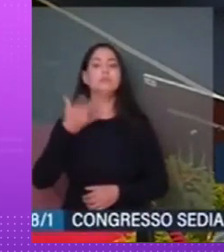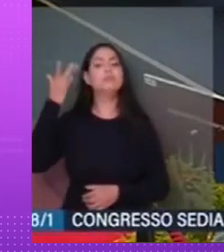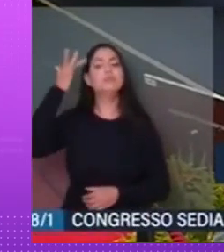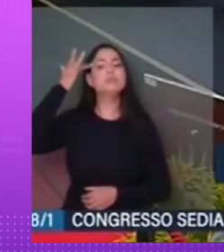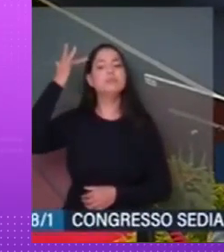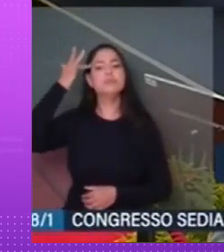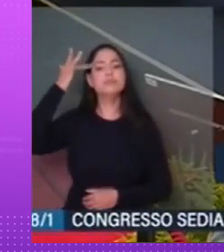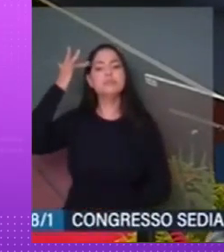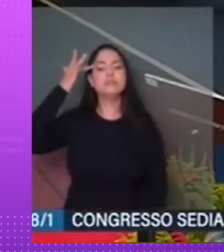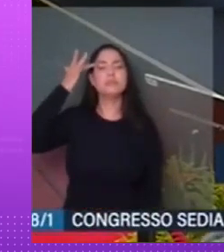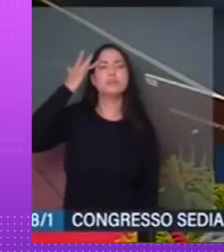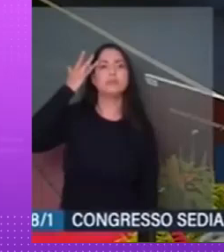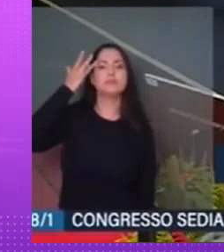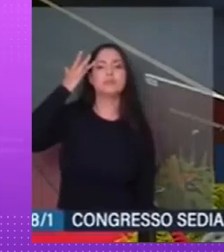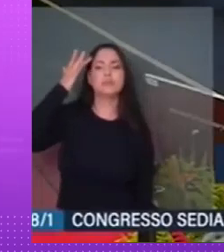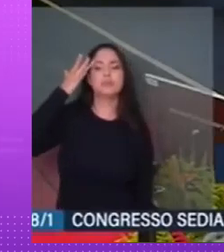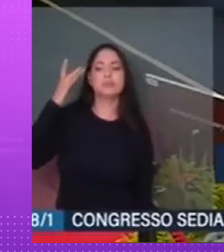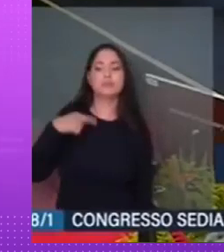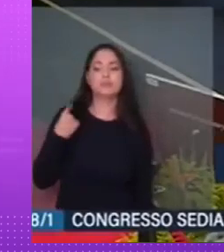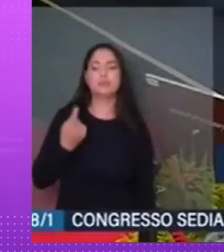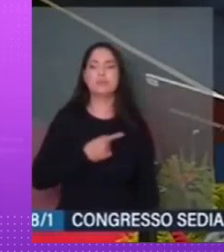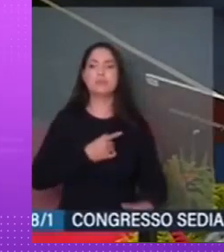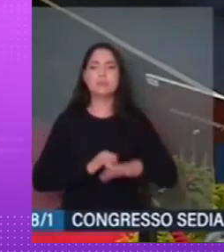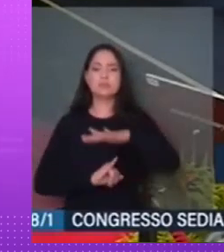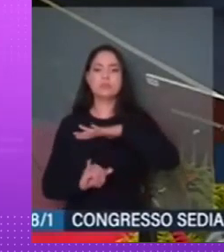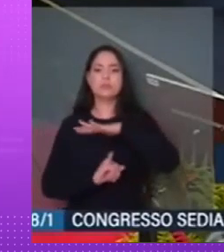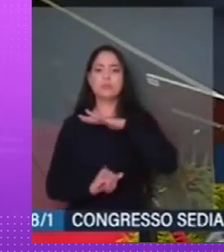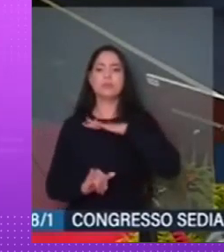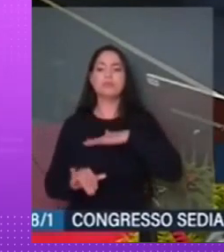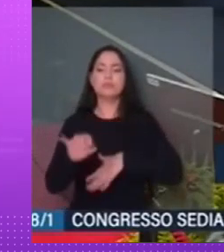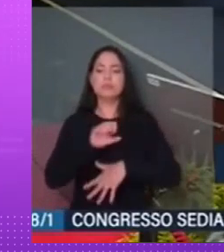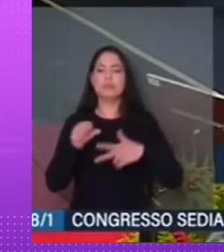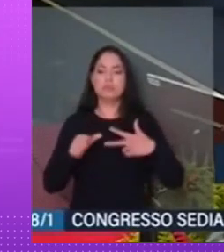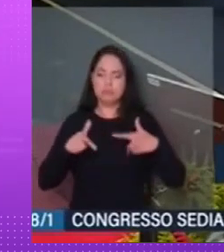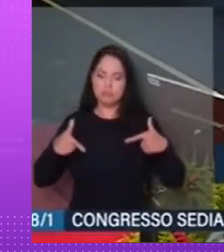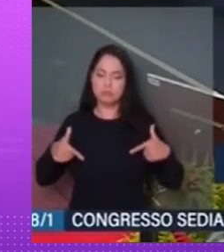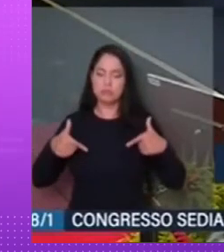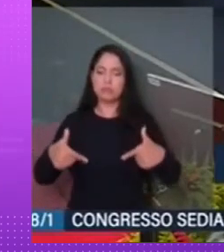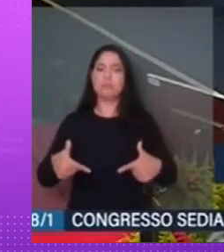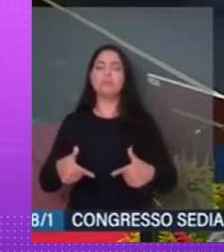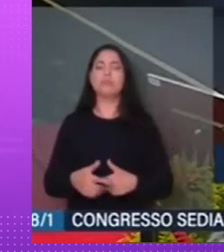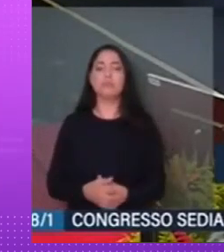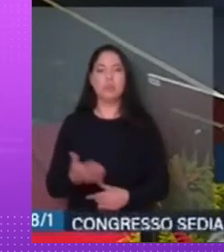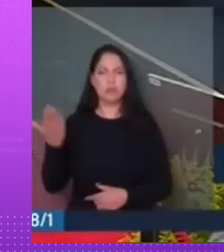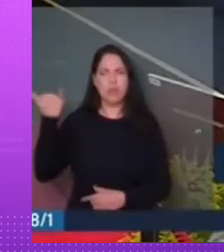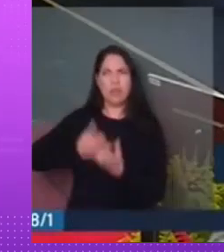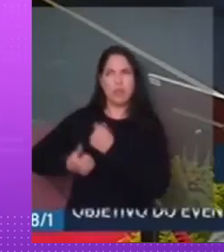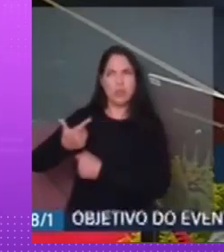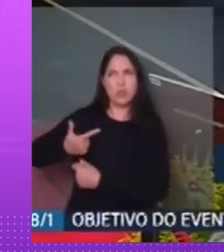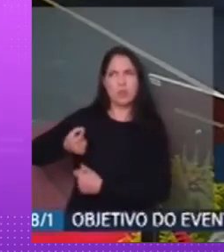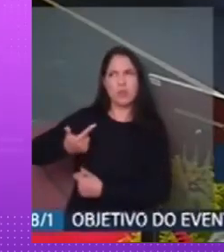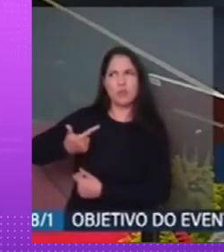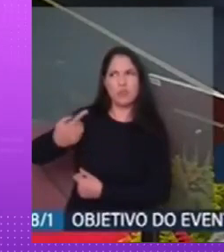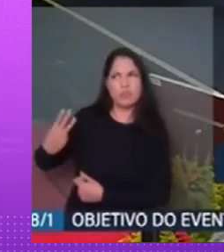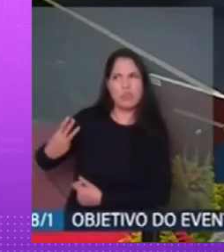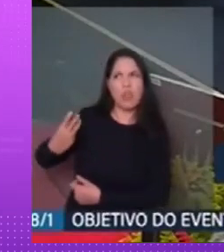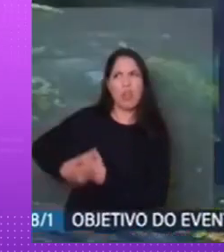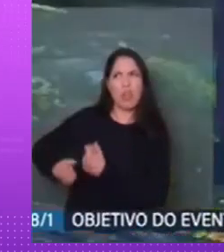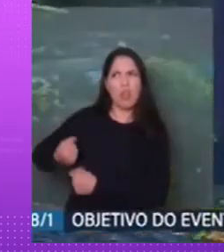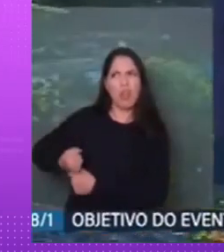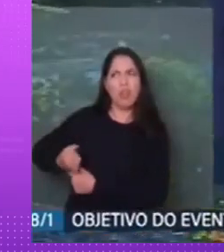dos inquéritos hoje, que tratam justamente sobre esses ataques que aconteceram lá no dia 8 de janeiro, né? Já tivemos 30